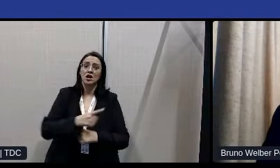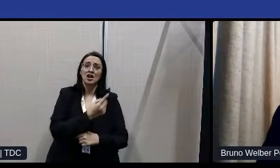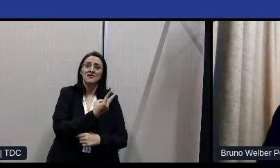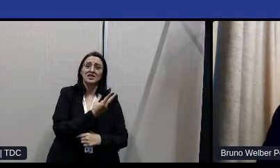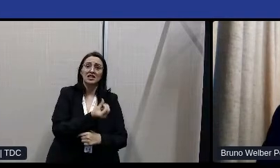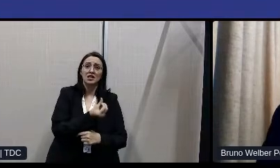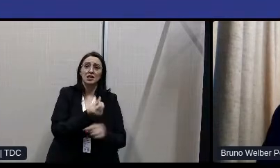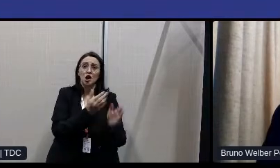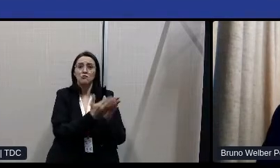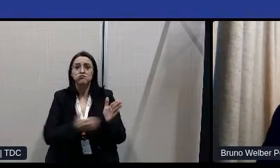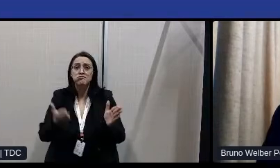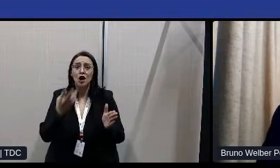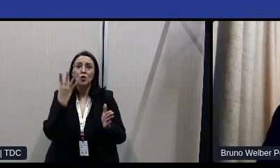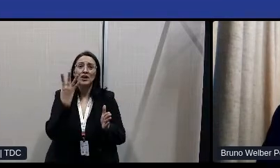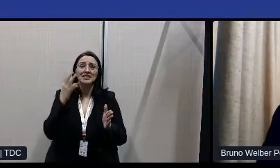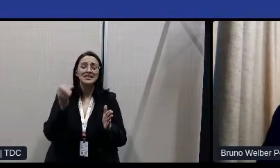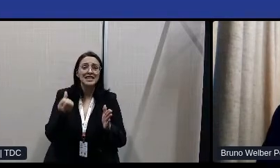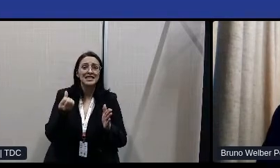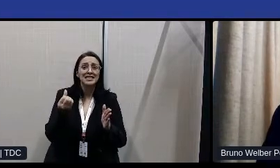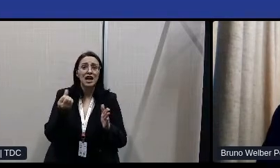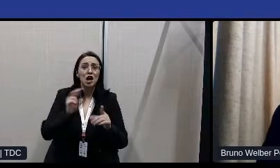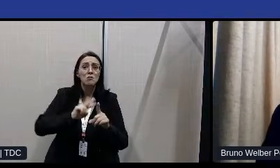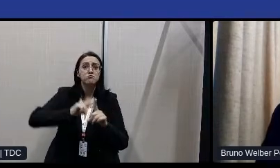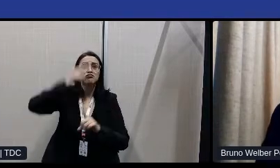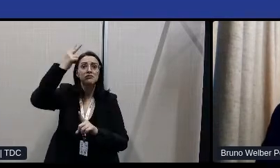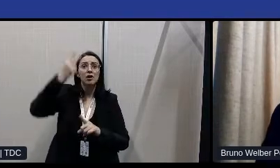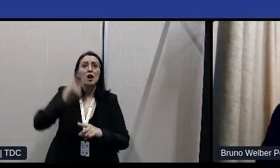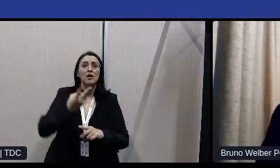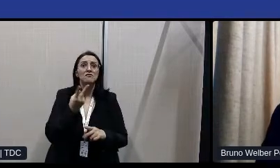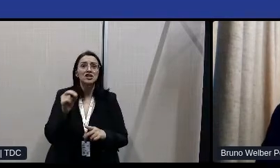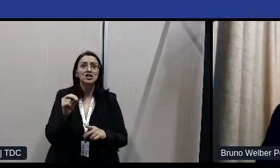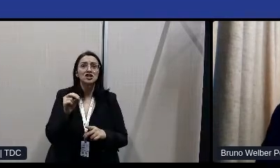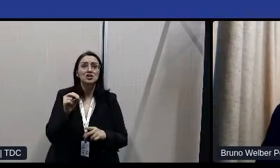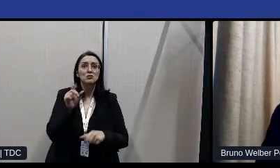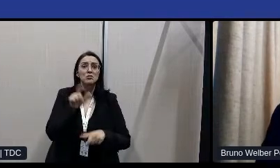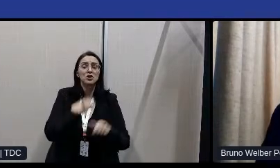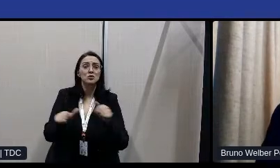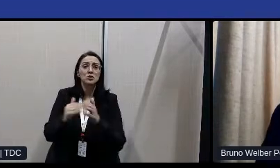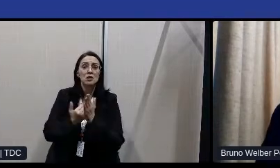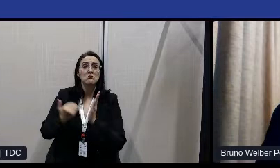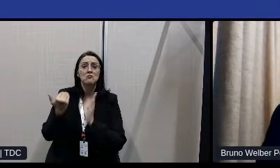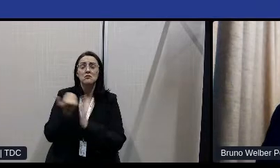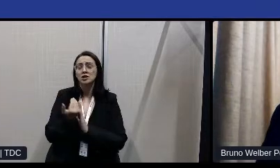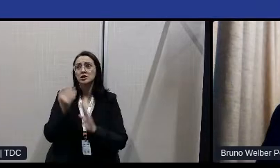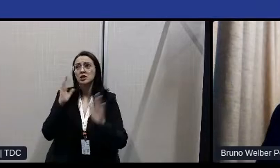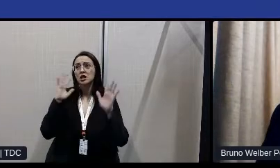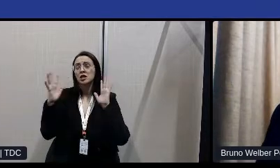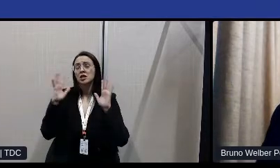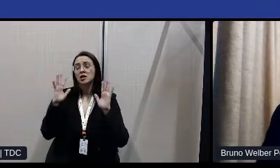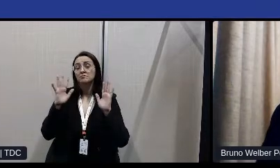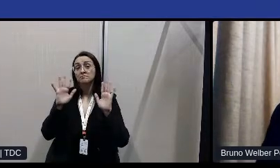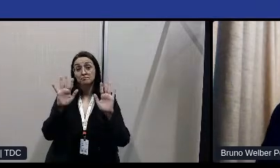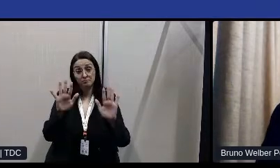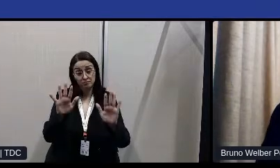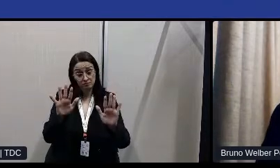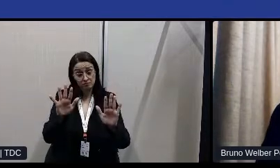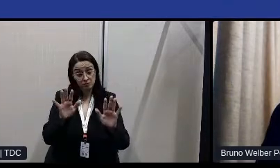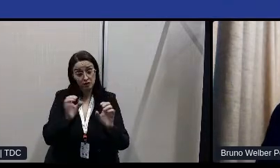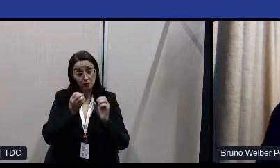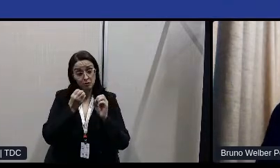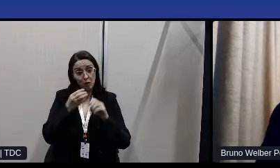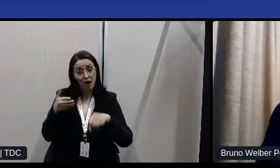46 pessoas, ou seja, foram 20 usuários a mais. Que reflexão que a gente traz em cima disso? Felizmente, o